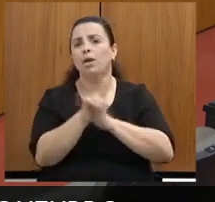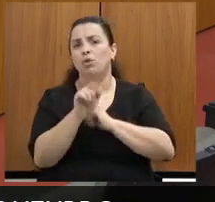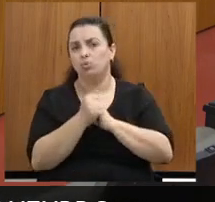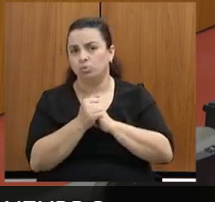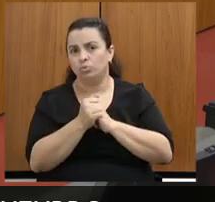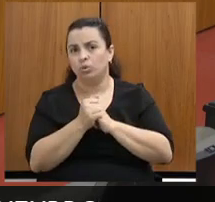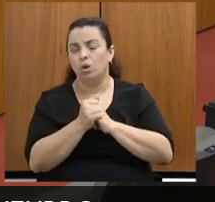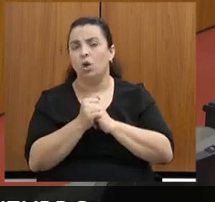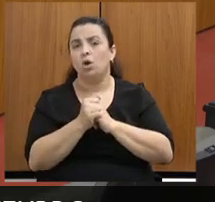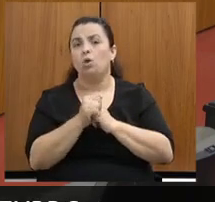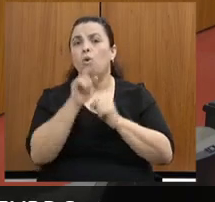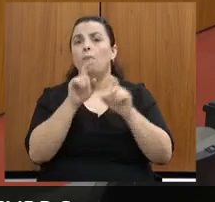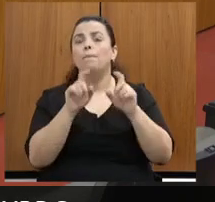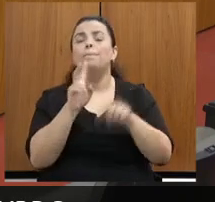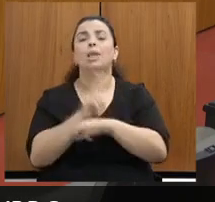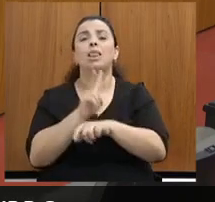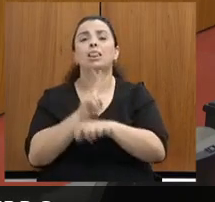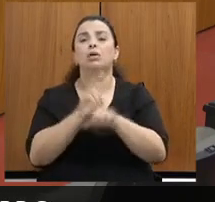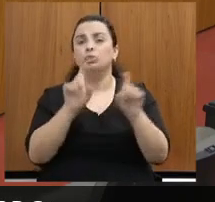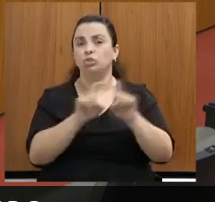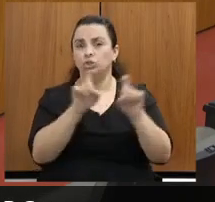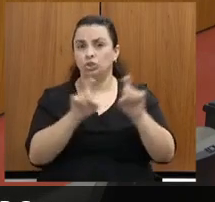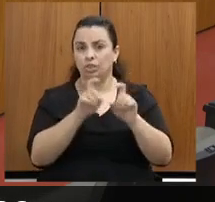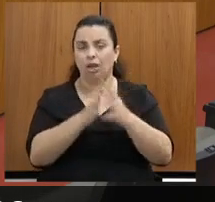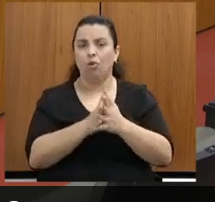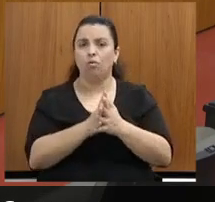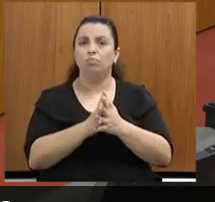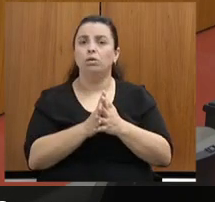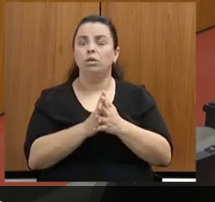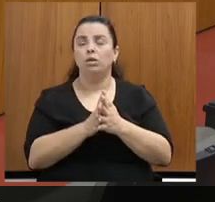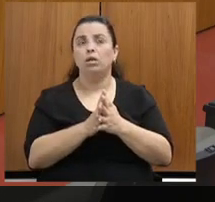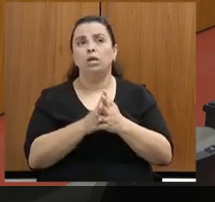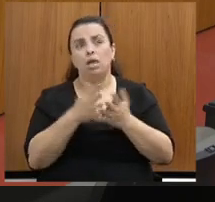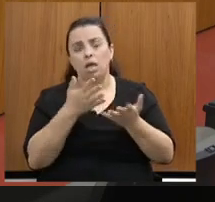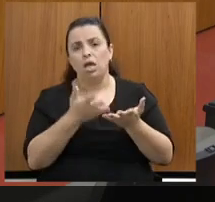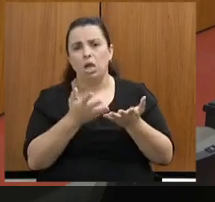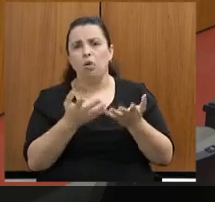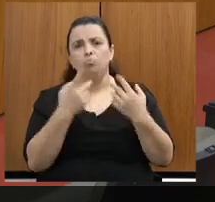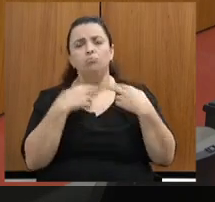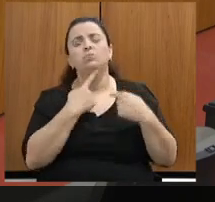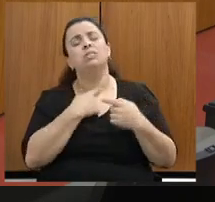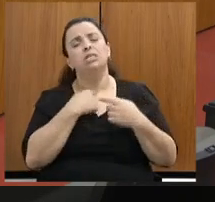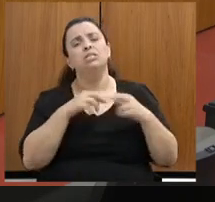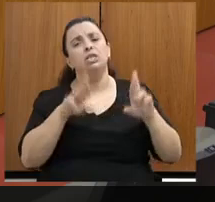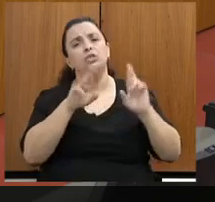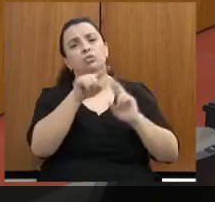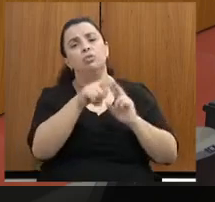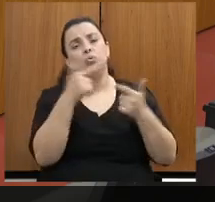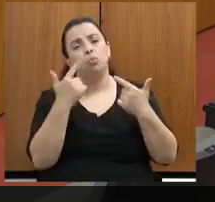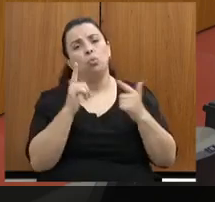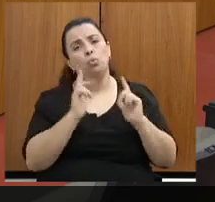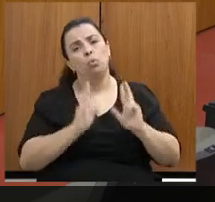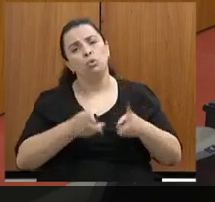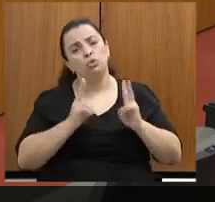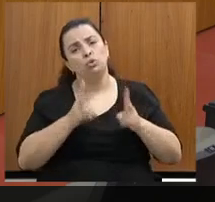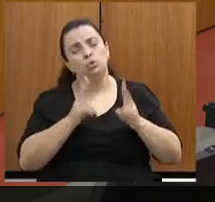que ele que o senhor continue com essa mesma premissa com a chefia da Polícia Civil de